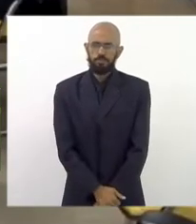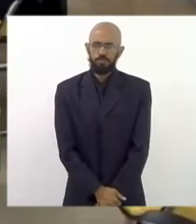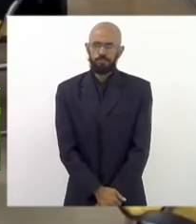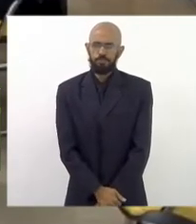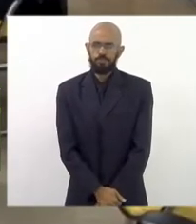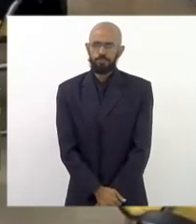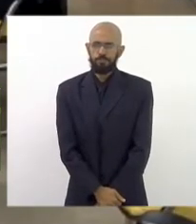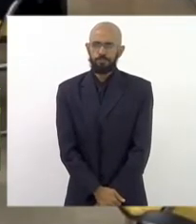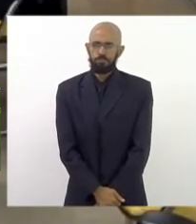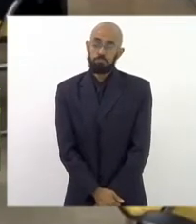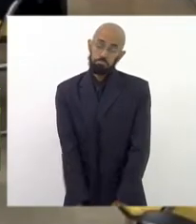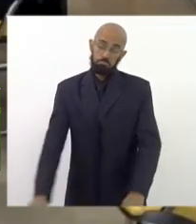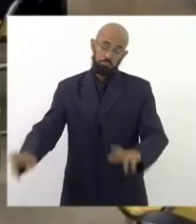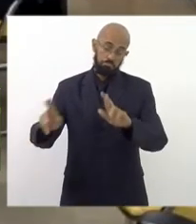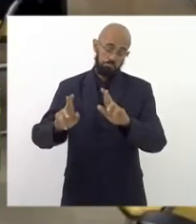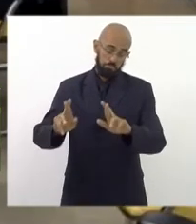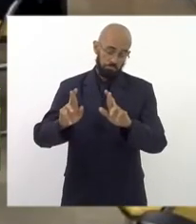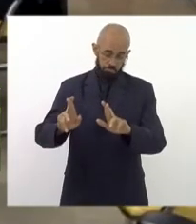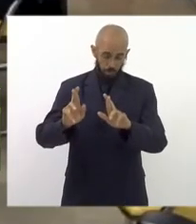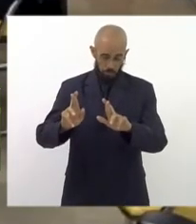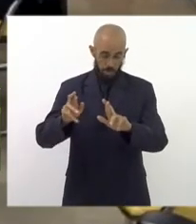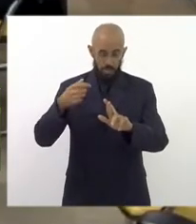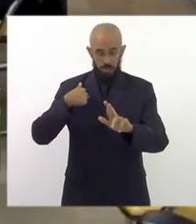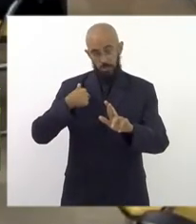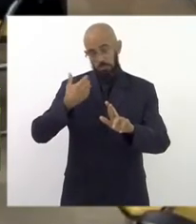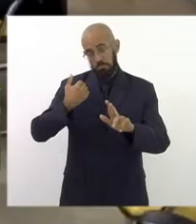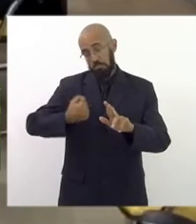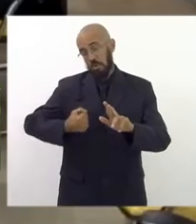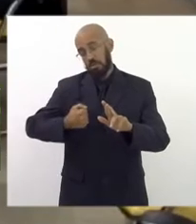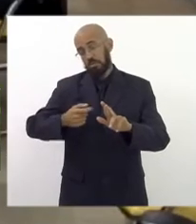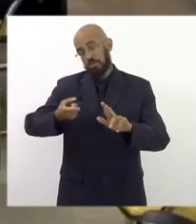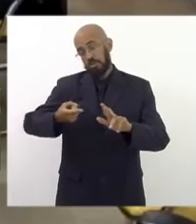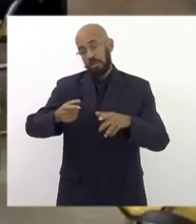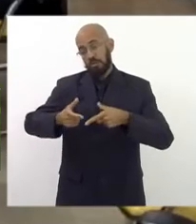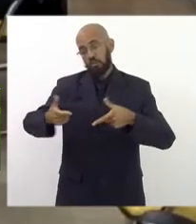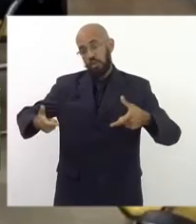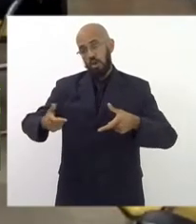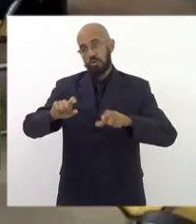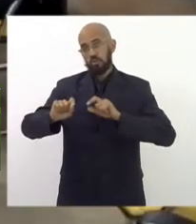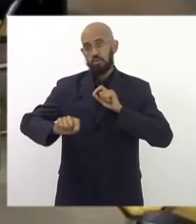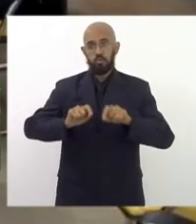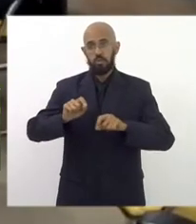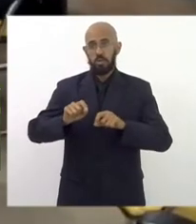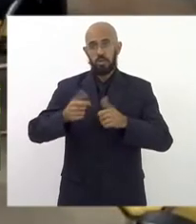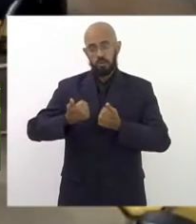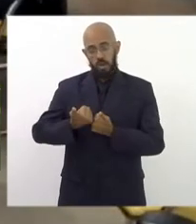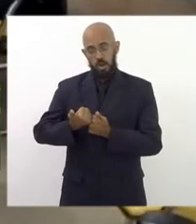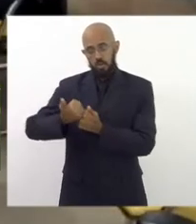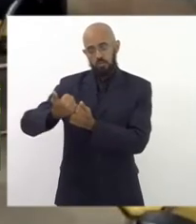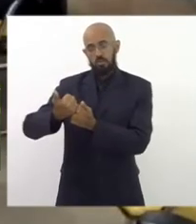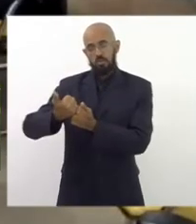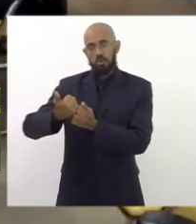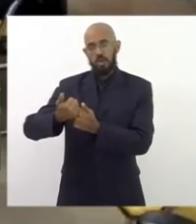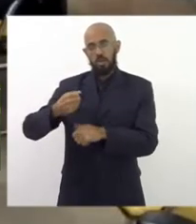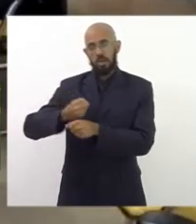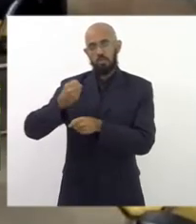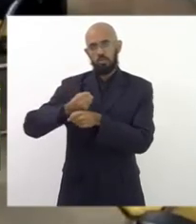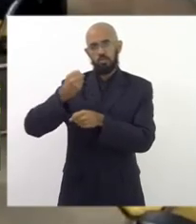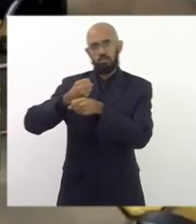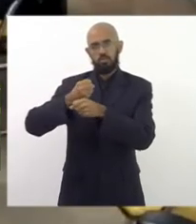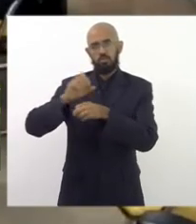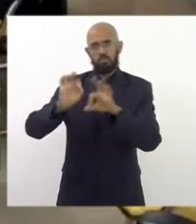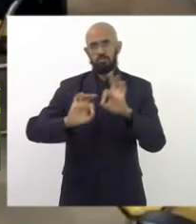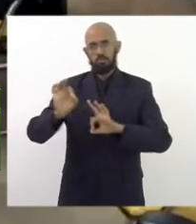Quem dera eu possa ter a sorte de ajudar na construção desse planejamento com